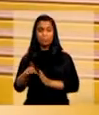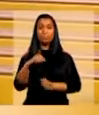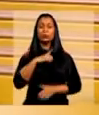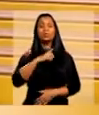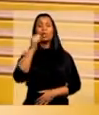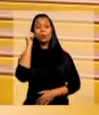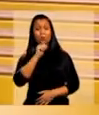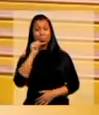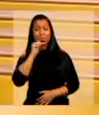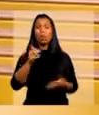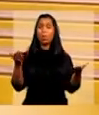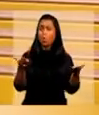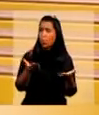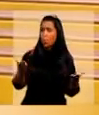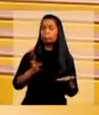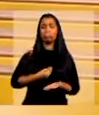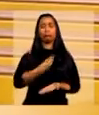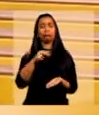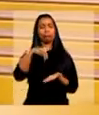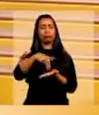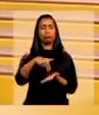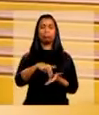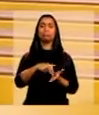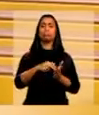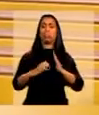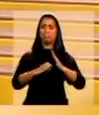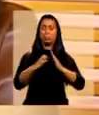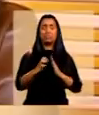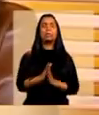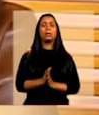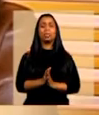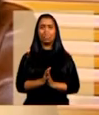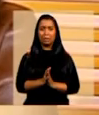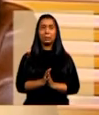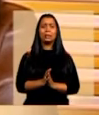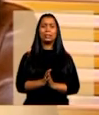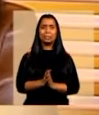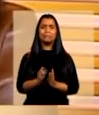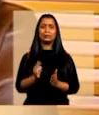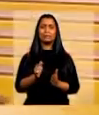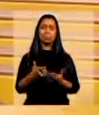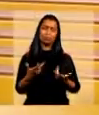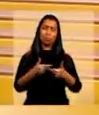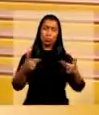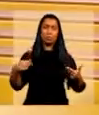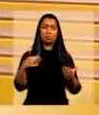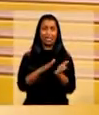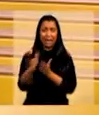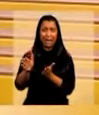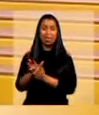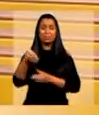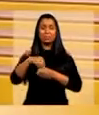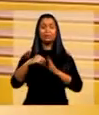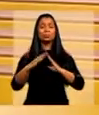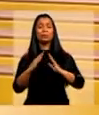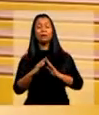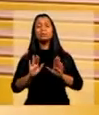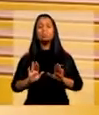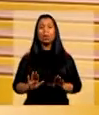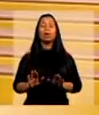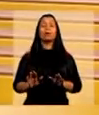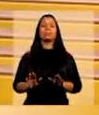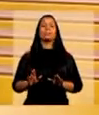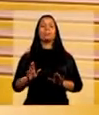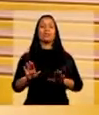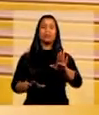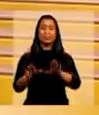pergunta, a gente tem a mulher hoje muito mais presente no mercado de trabalho, isso inverteu muito a lógica que a gente tinha dos gastos em casa, mas